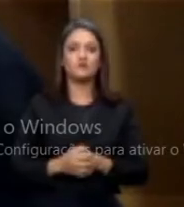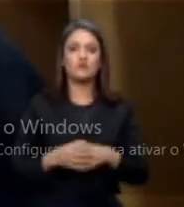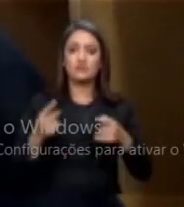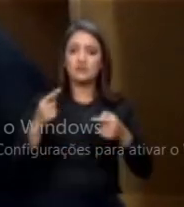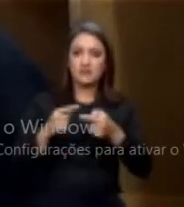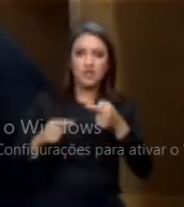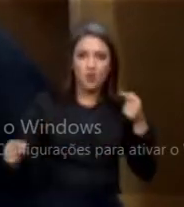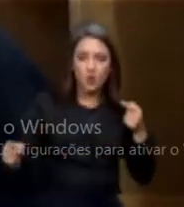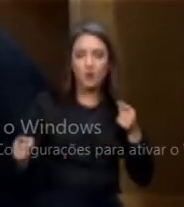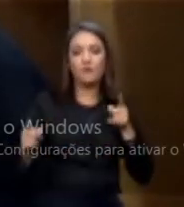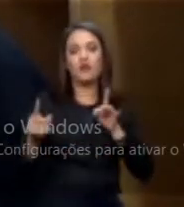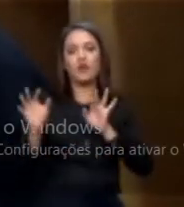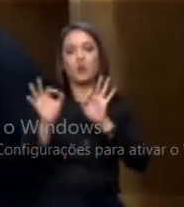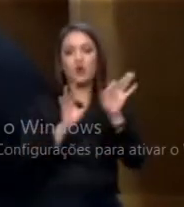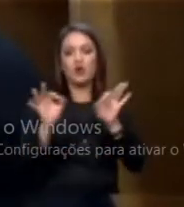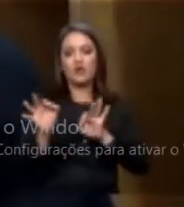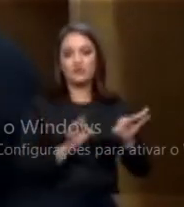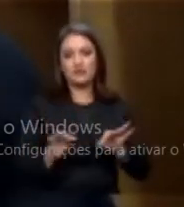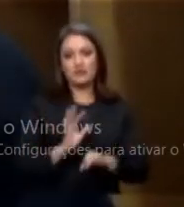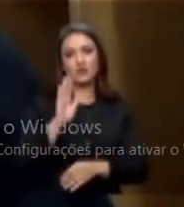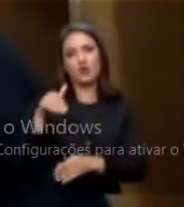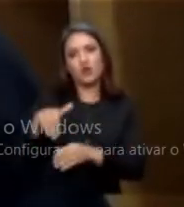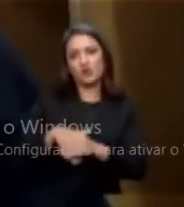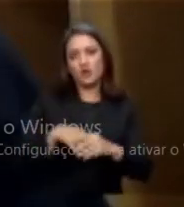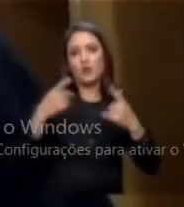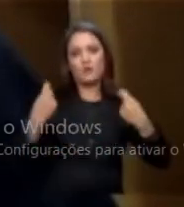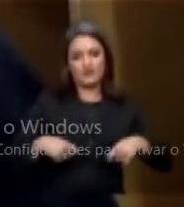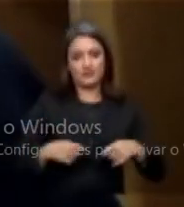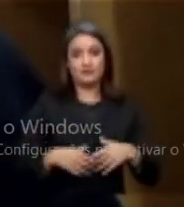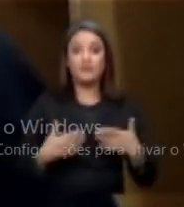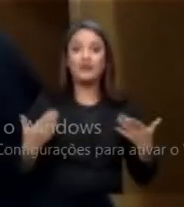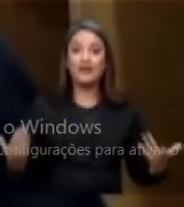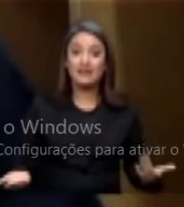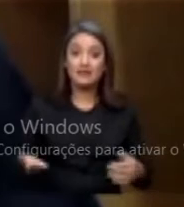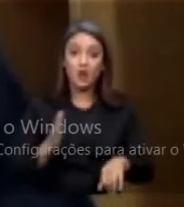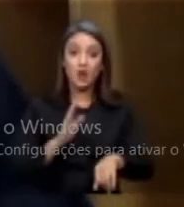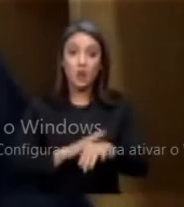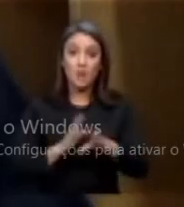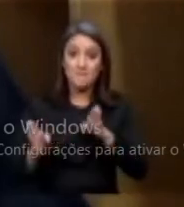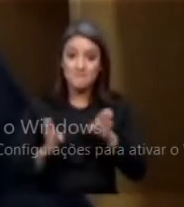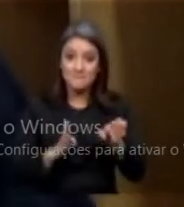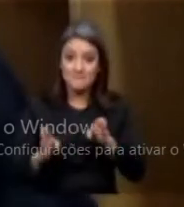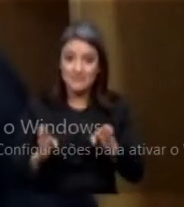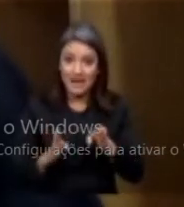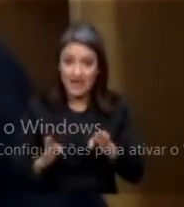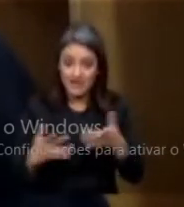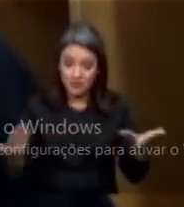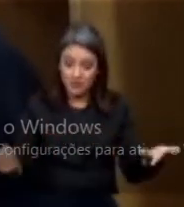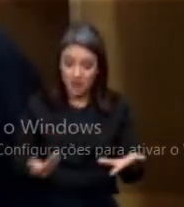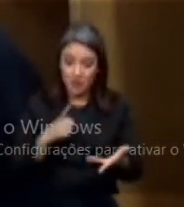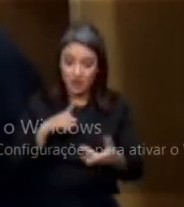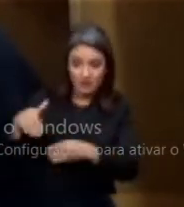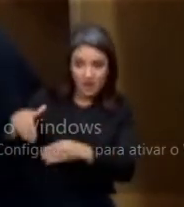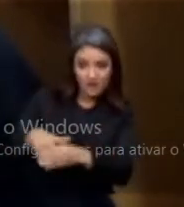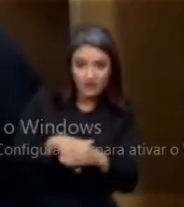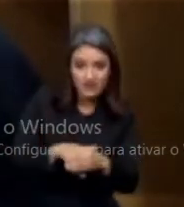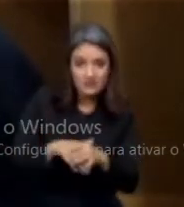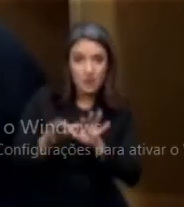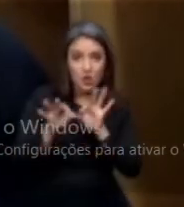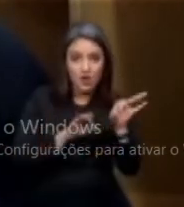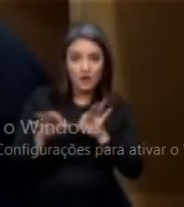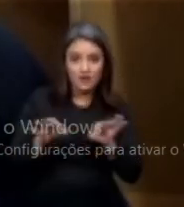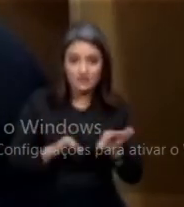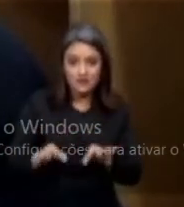eleitorais pedem dos políticos e da política. Então, o prazo do calendário eleitoral em curso, a organização do